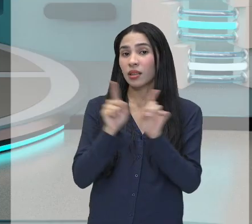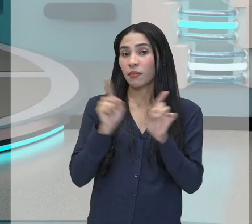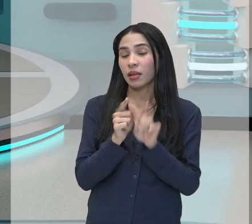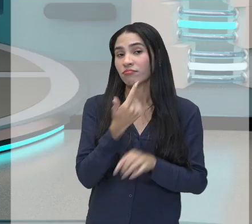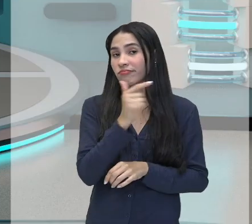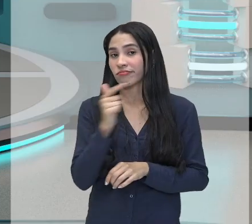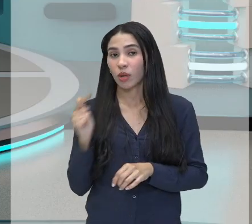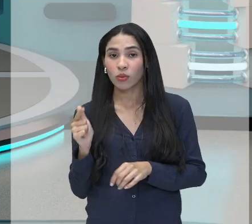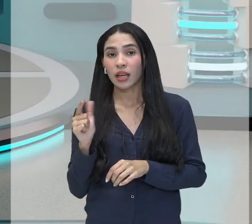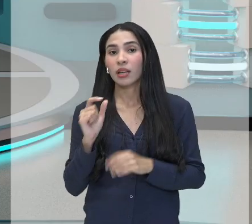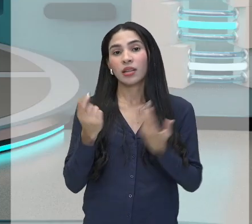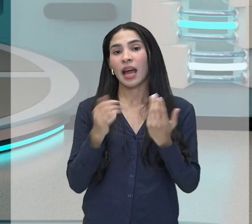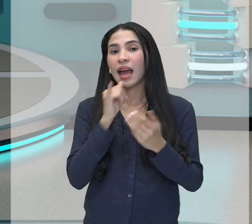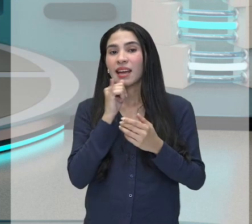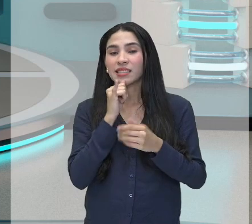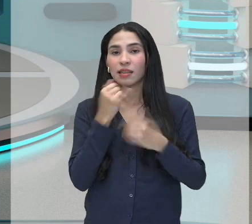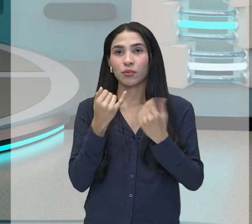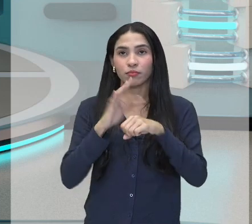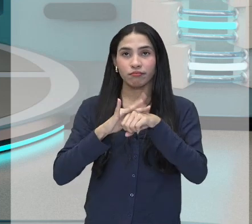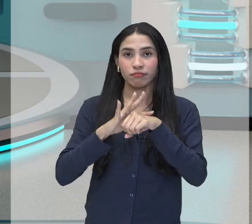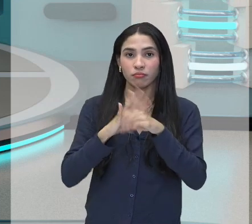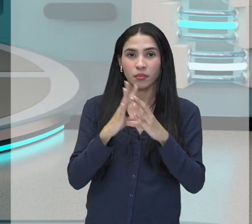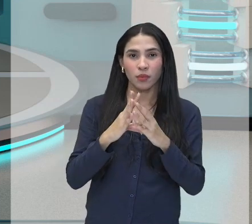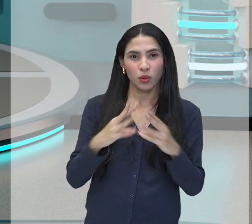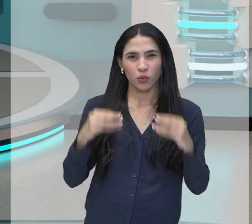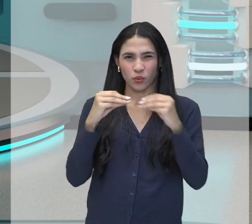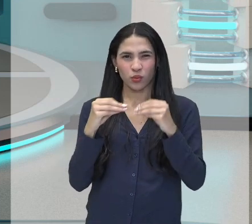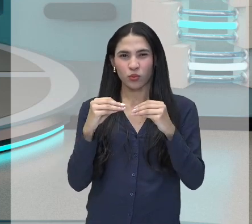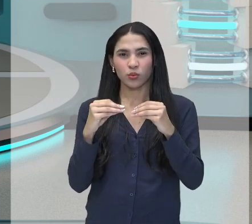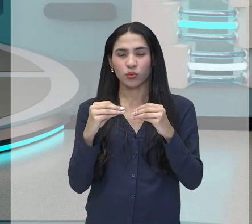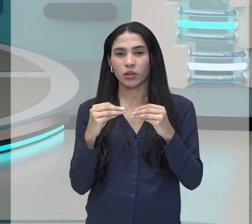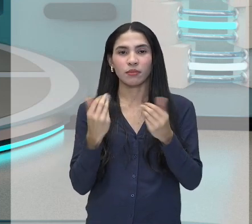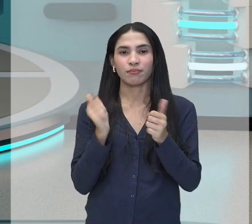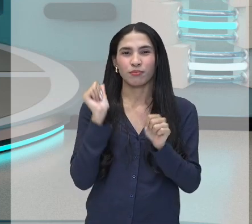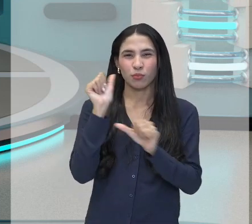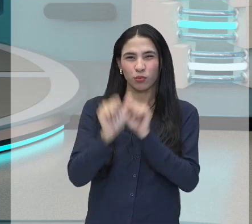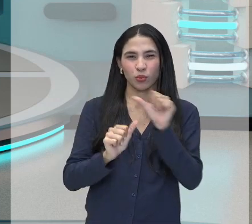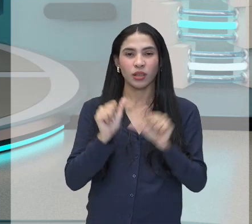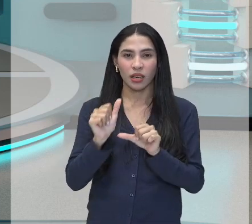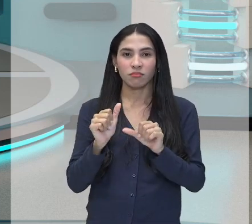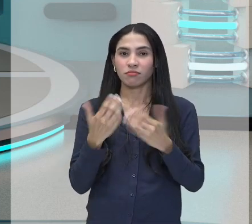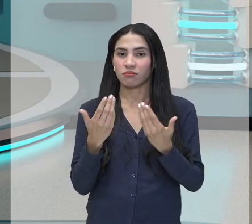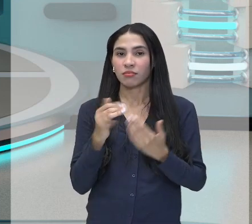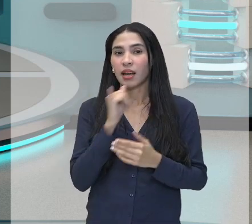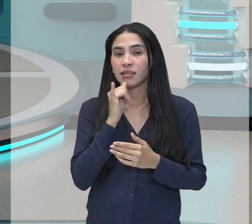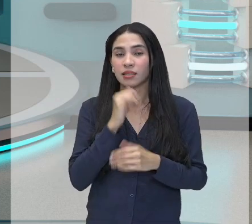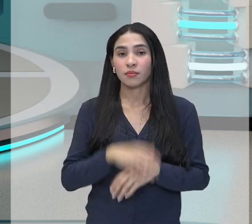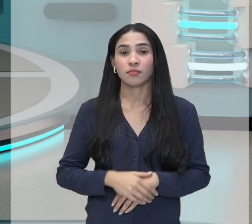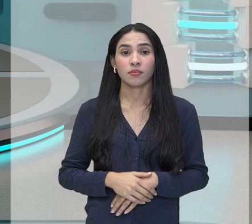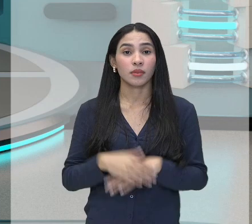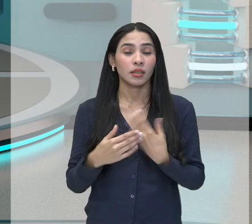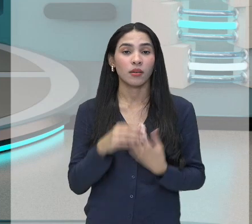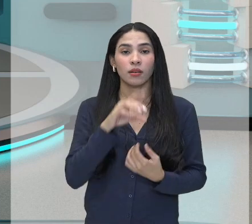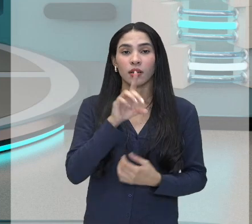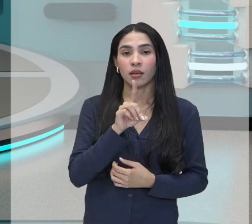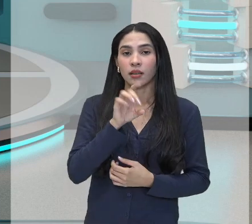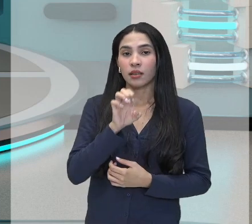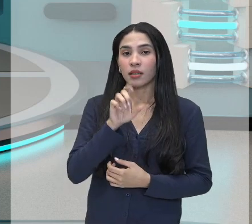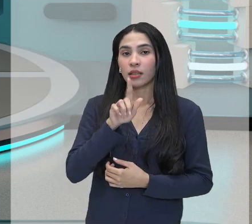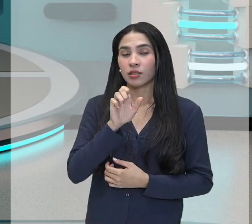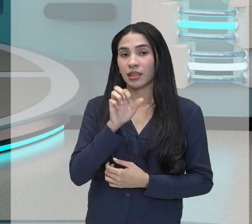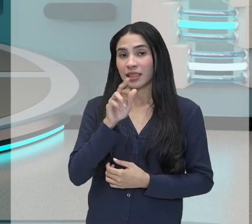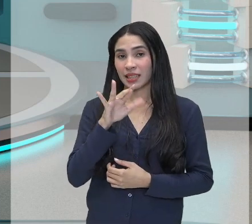tem reversão, não tem como você reverter um quadro de uma doença crônica. E uma doença degenerativa é